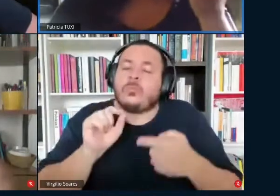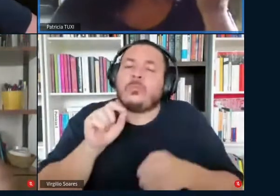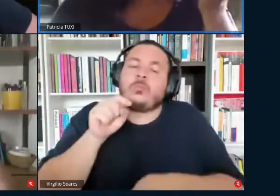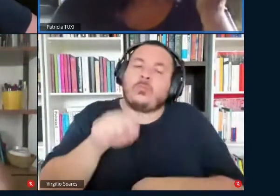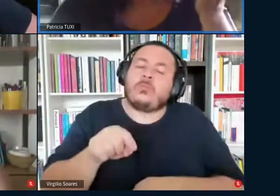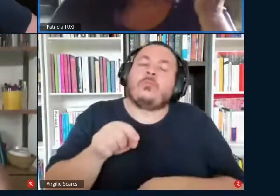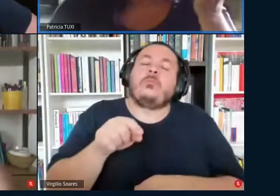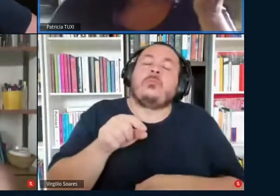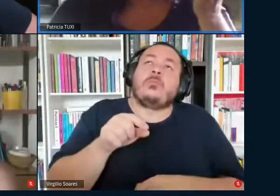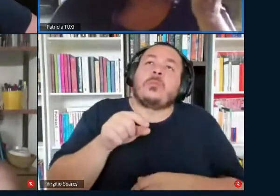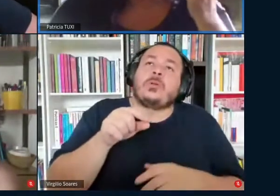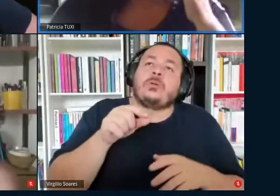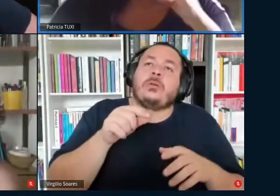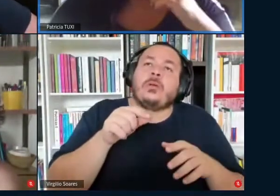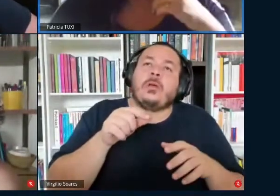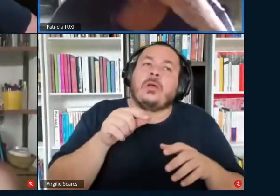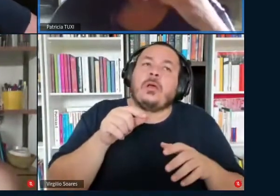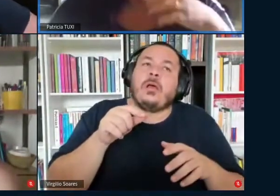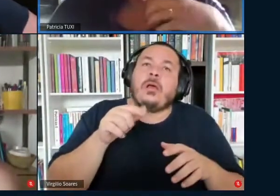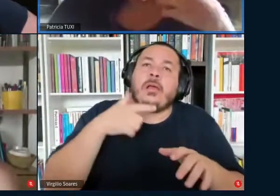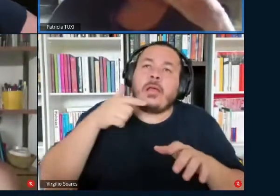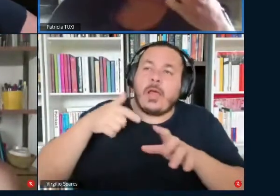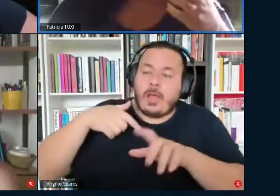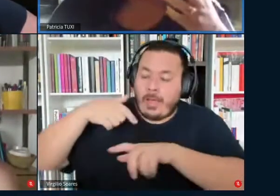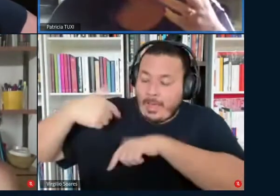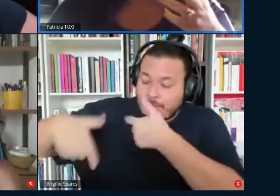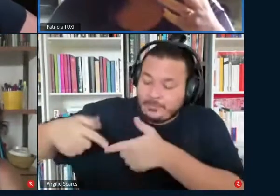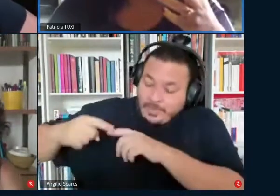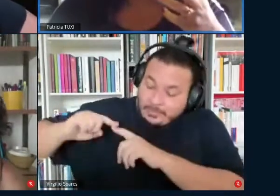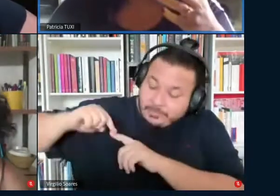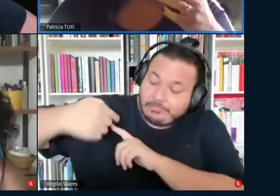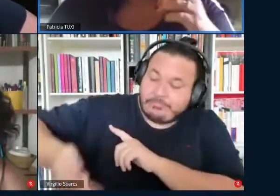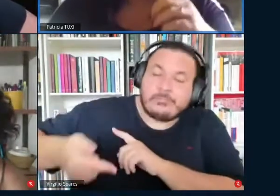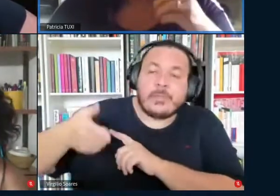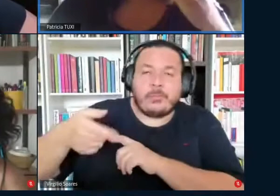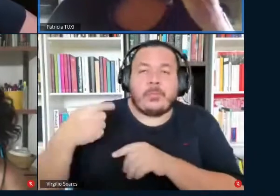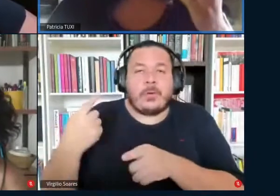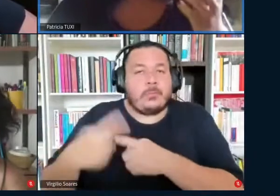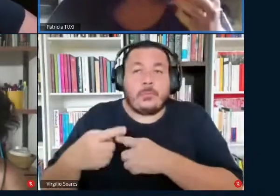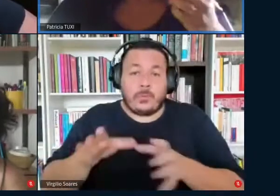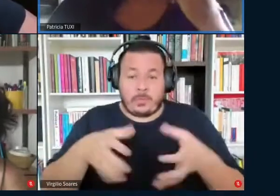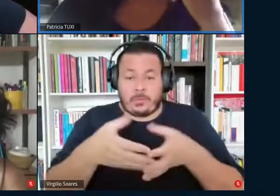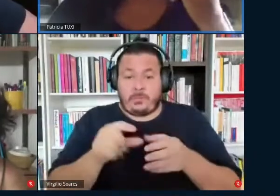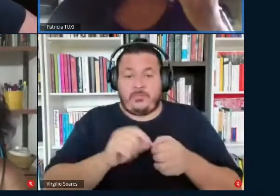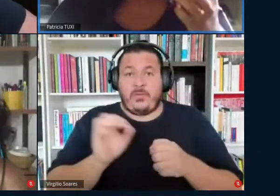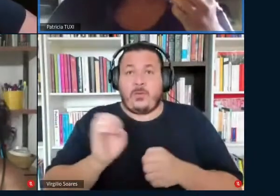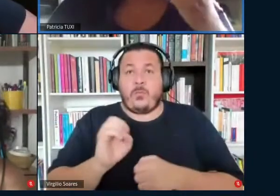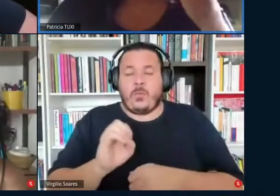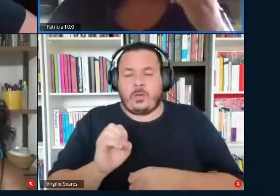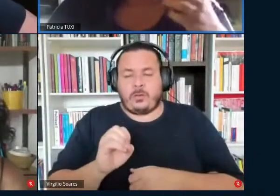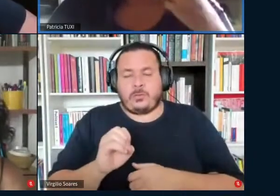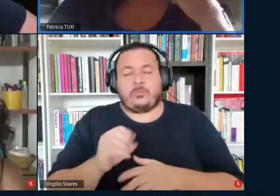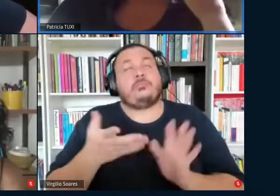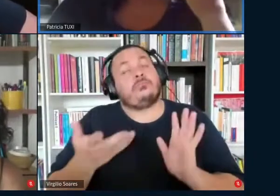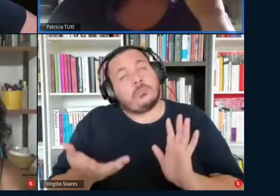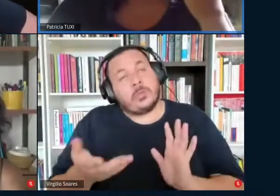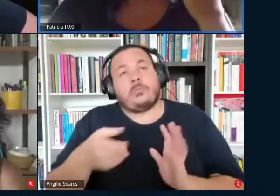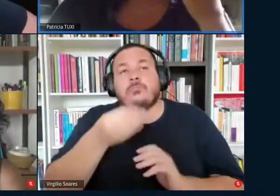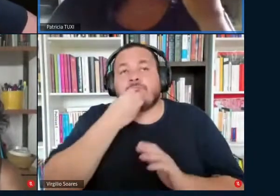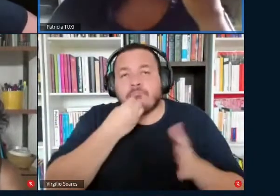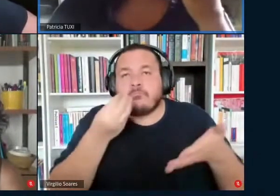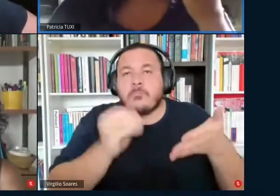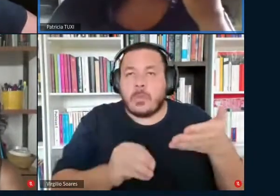a cavalo? Não, a equipe não desenvolve isso. Então, ou nas considerações finais você falar, apesar das propostas serem